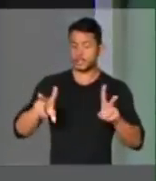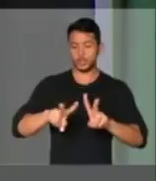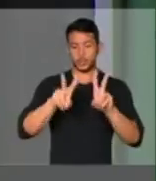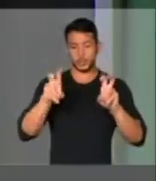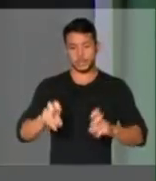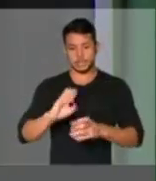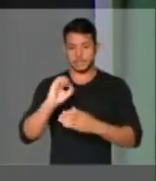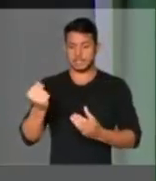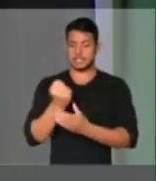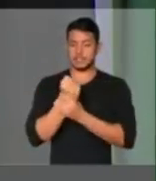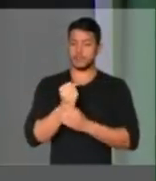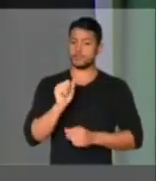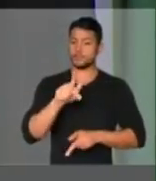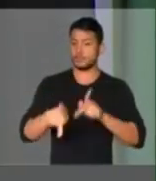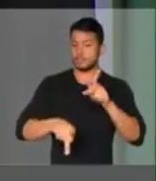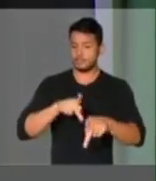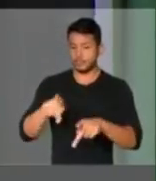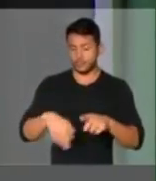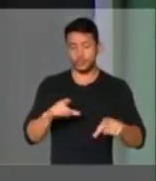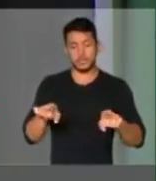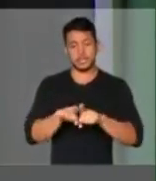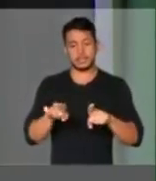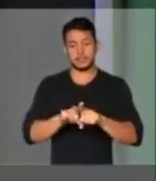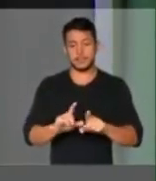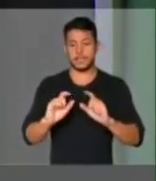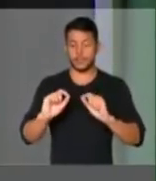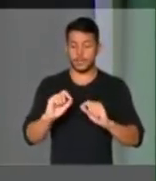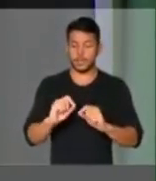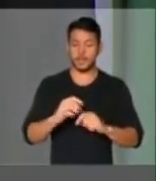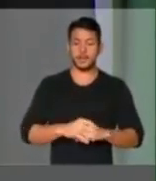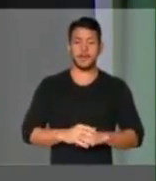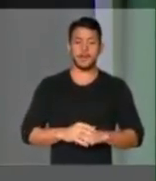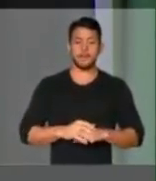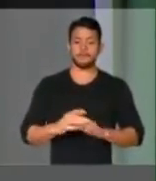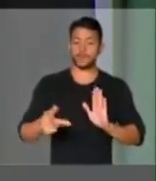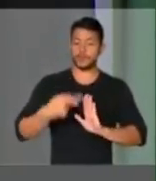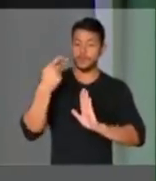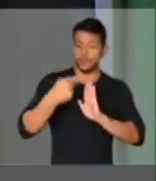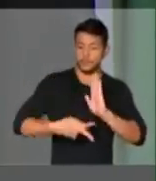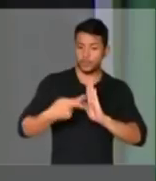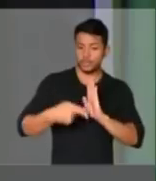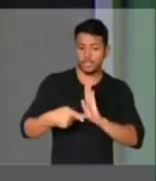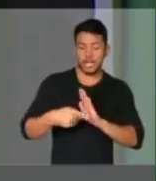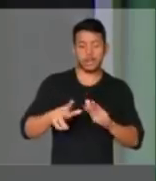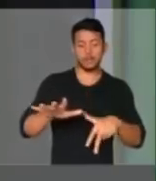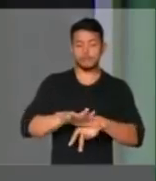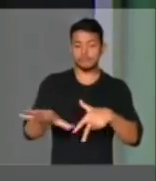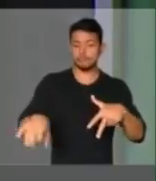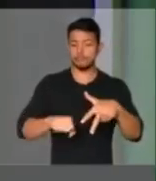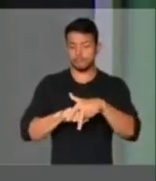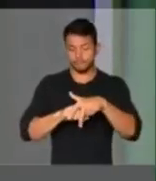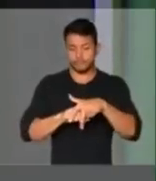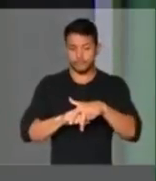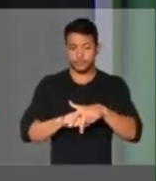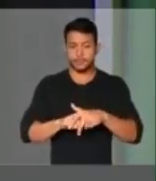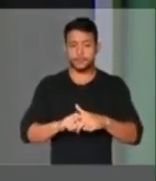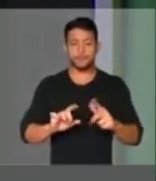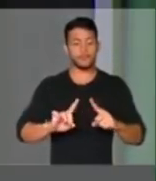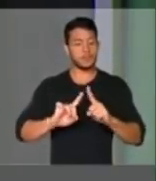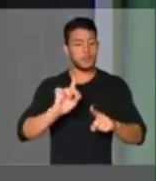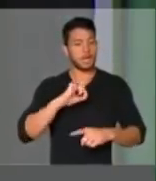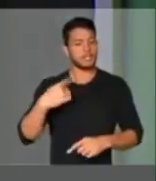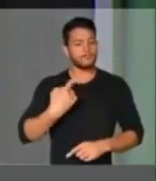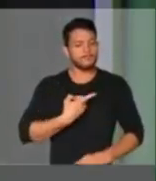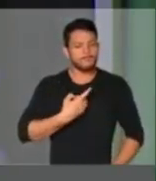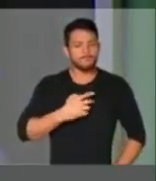ministro Sérgio Moro e outras propostas que têm vindo deste parlamento. E, infelizmente, a gente tem ouvido muitas besteiras, muitos